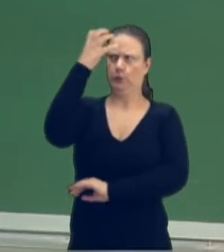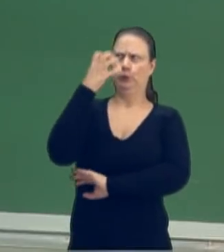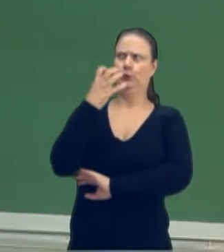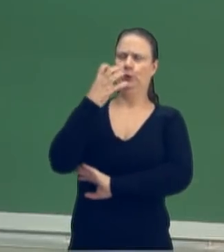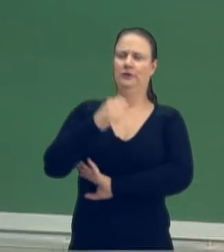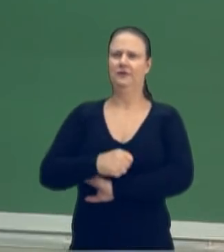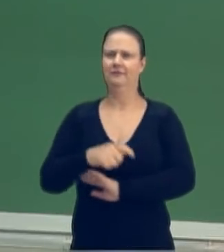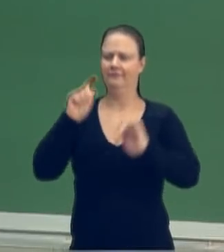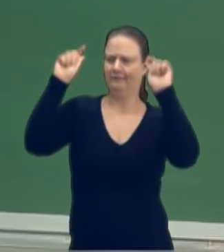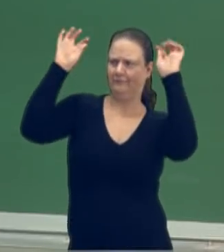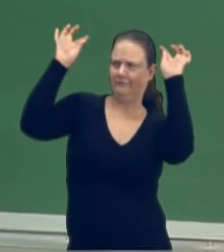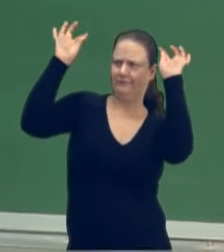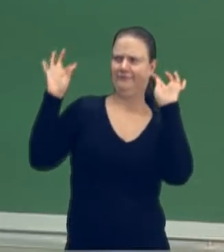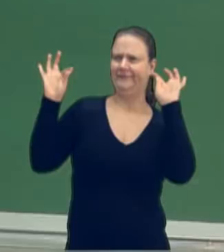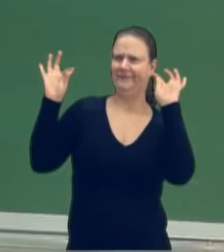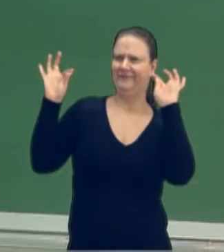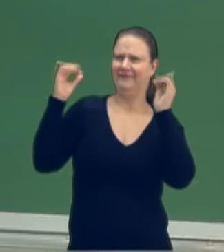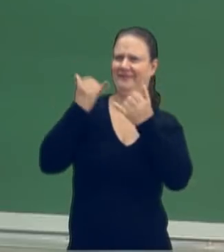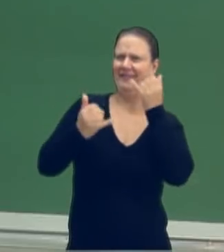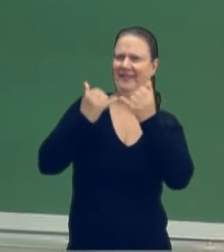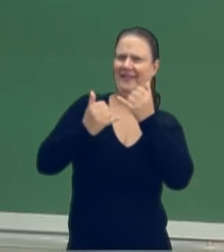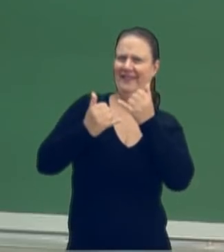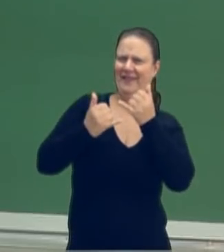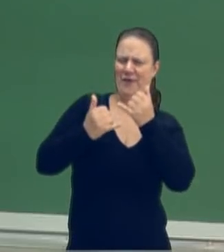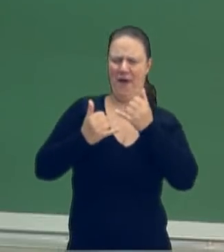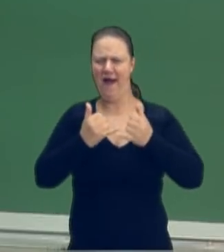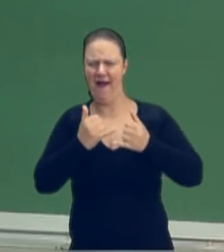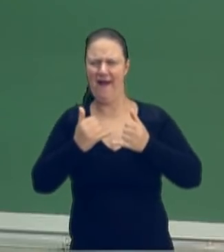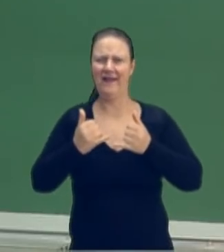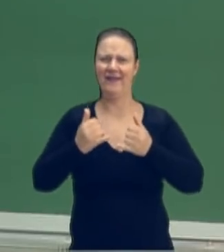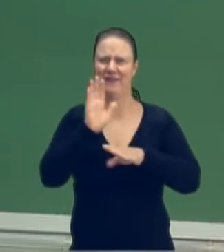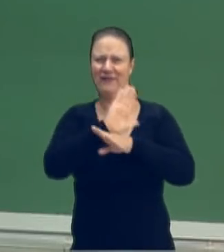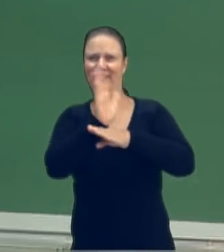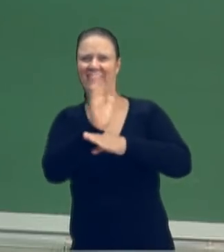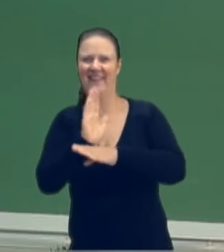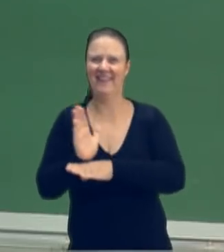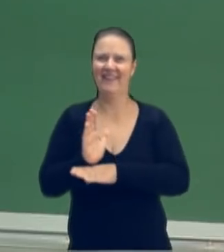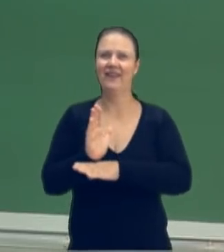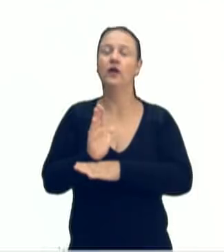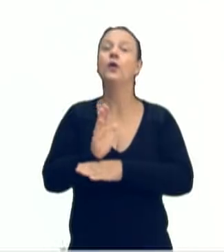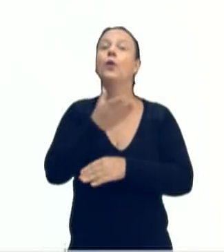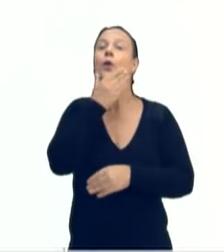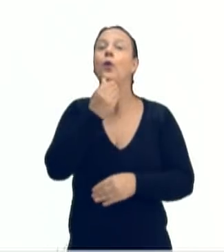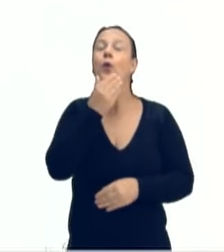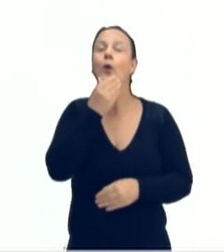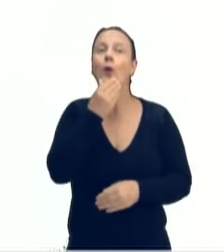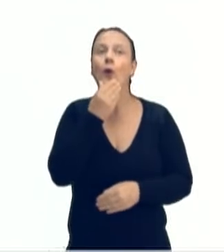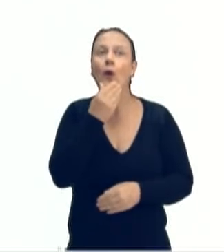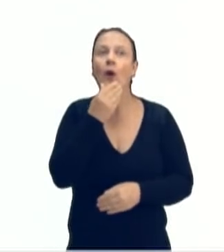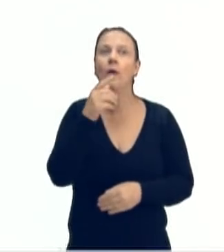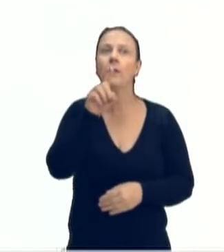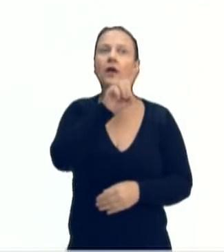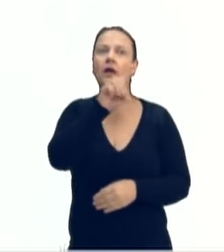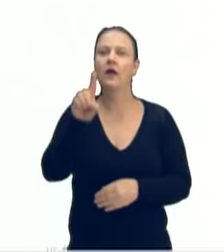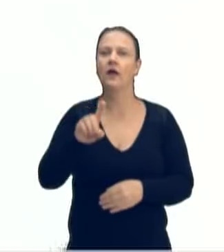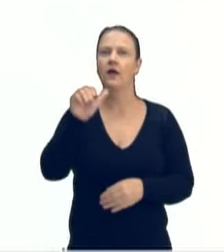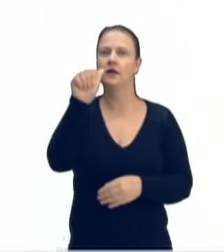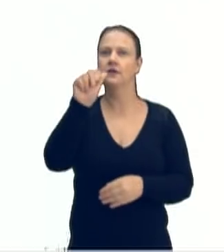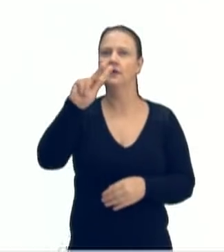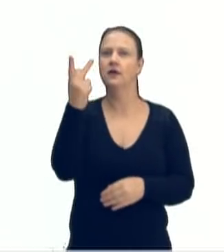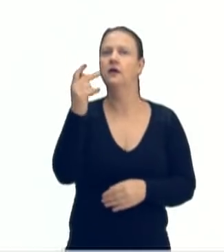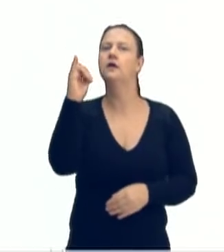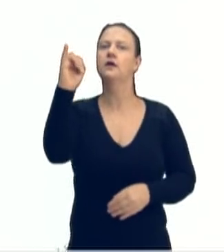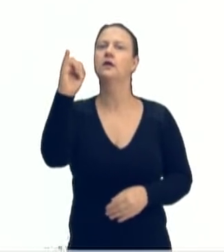um chapéu estilo Indiana Jones, e esse cara, chamado Zahi Hawass, o